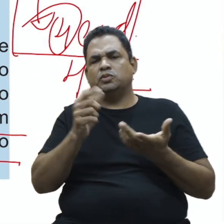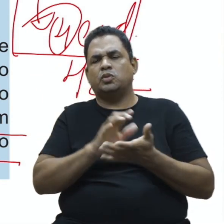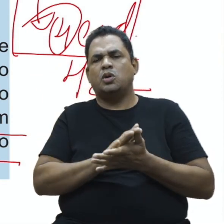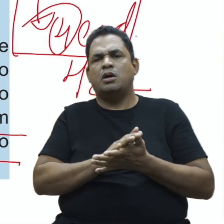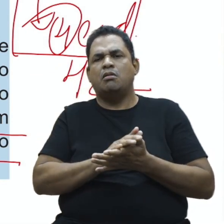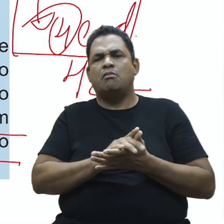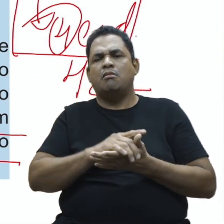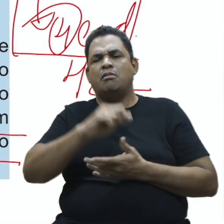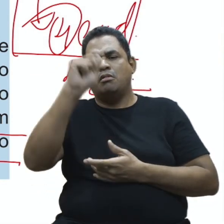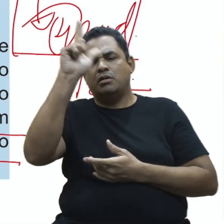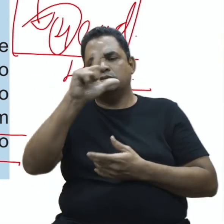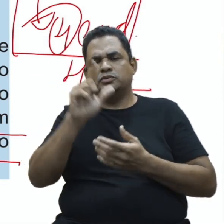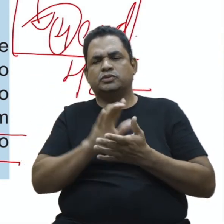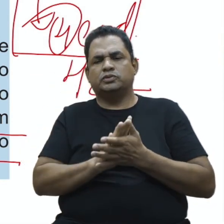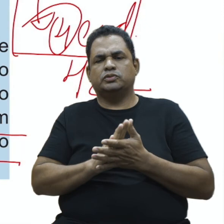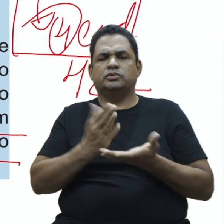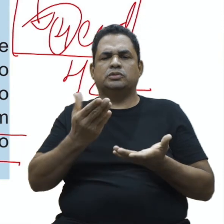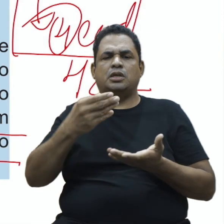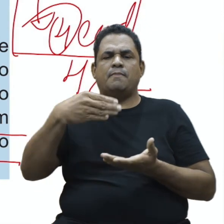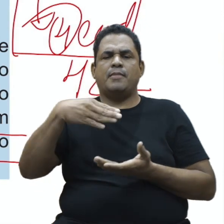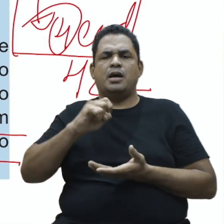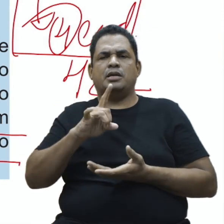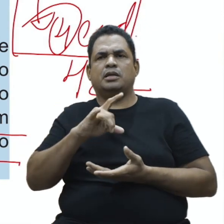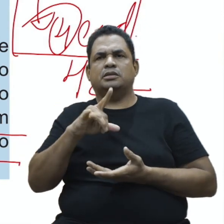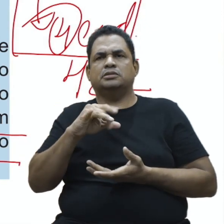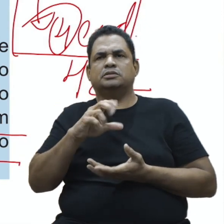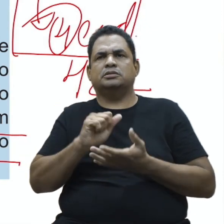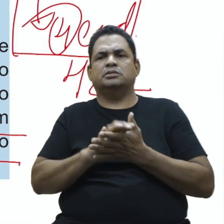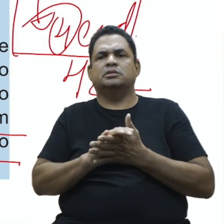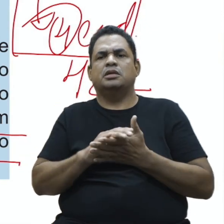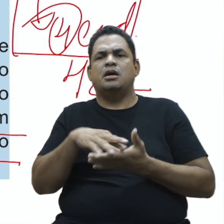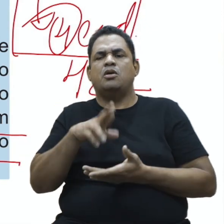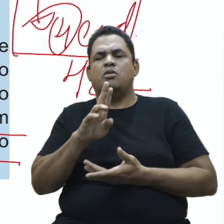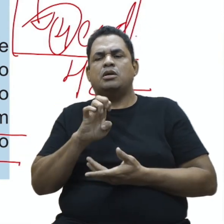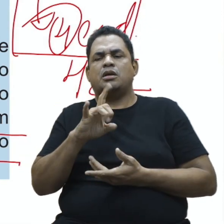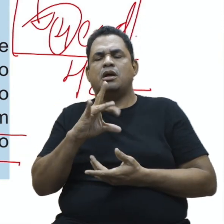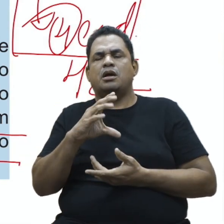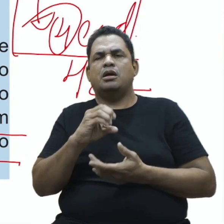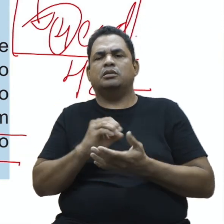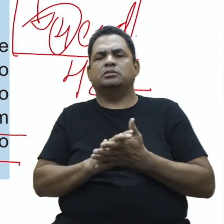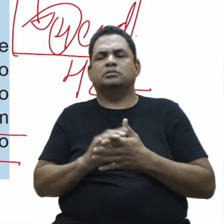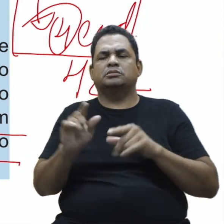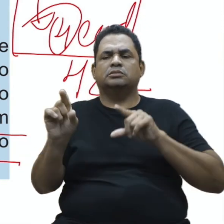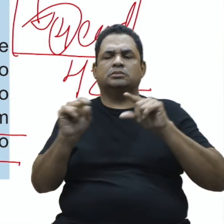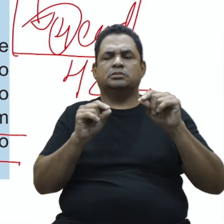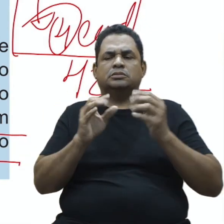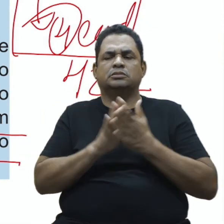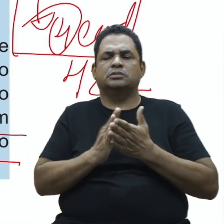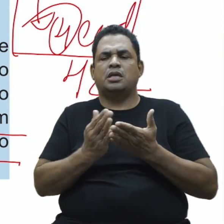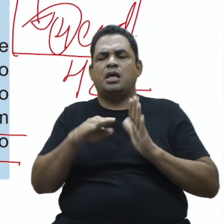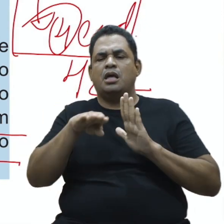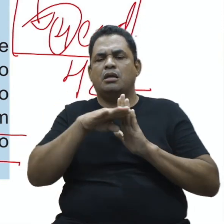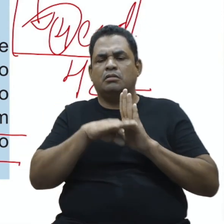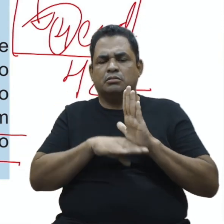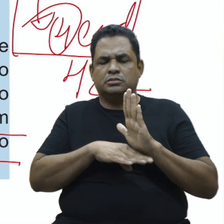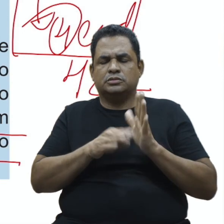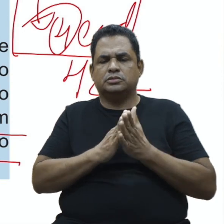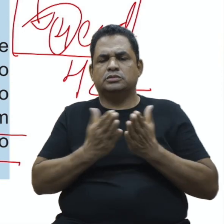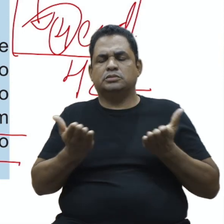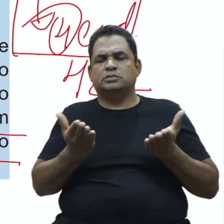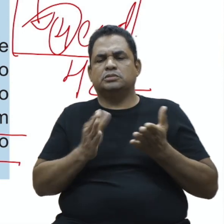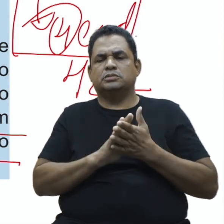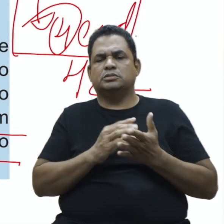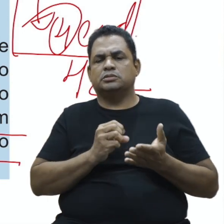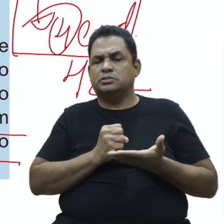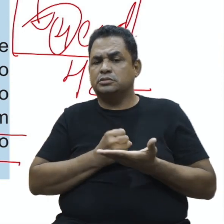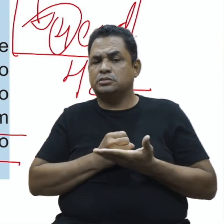e o Ricardo. Então, tá, elegeu lá, teve as eleições fechadas dentro do partido, eles lançam esses 3